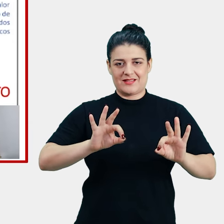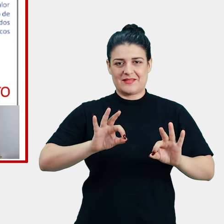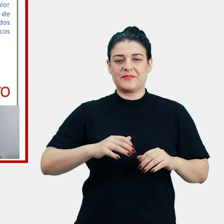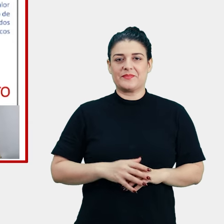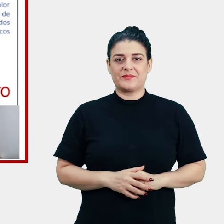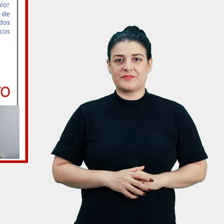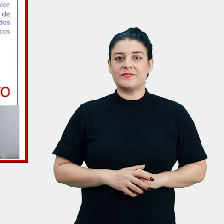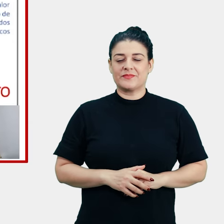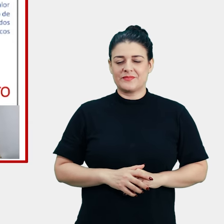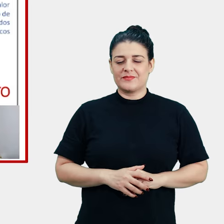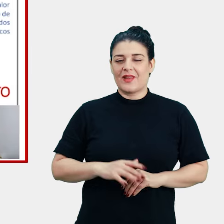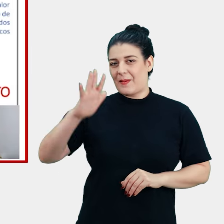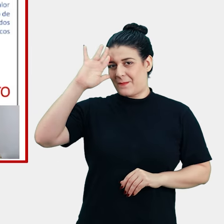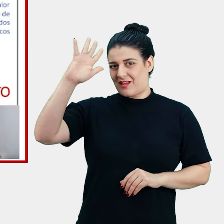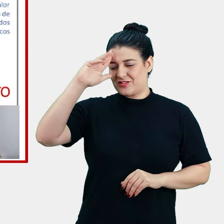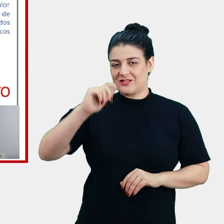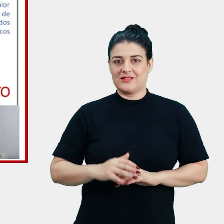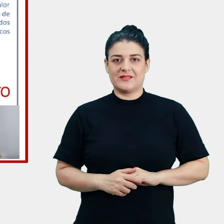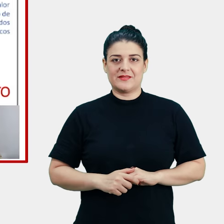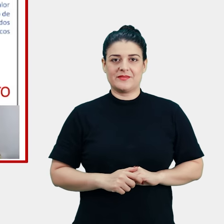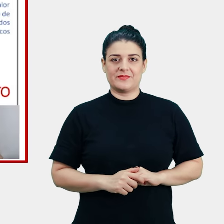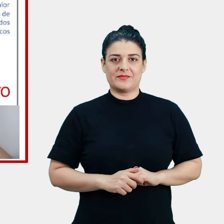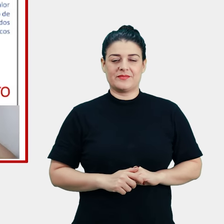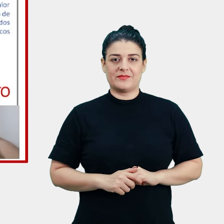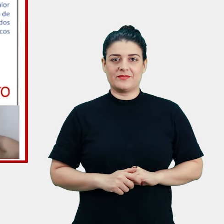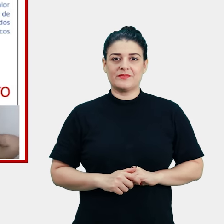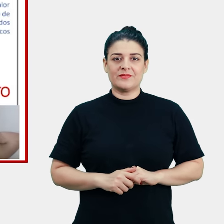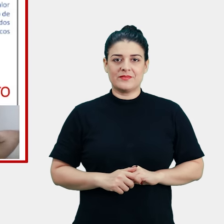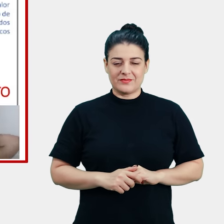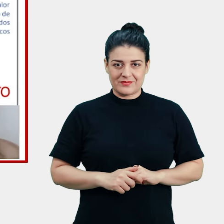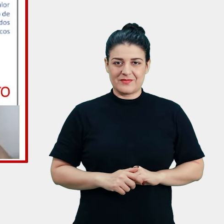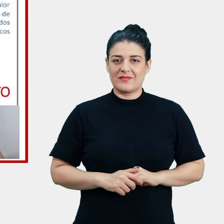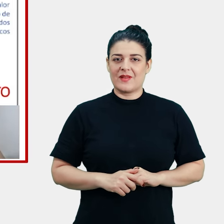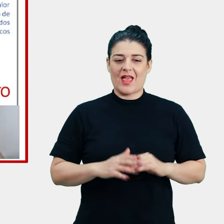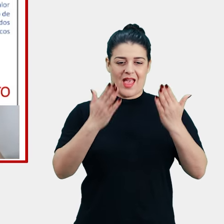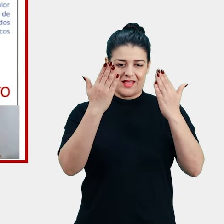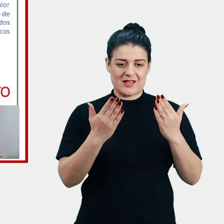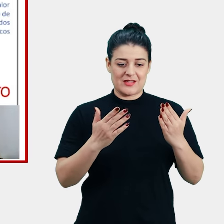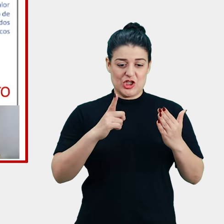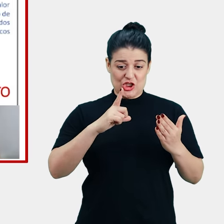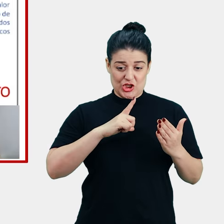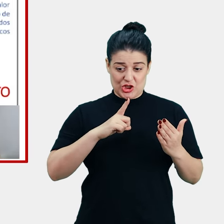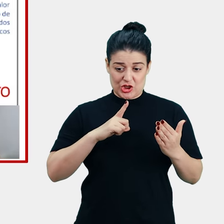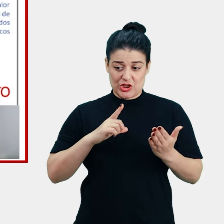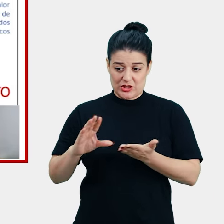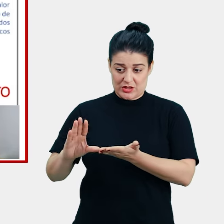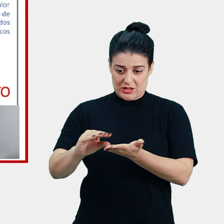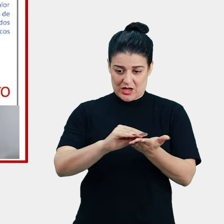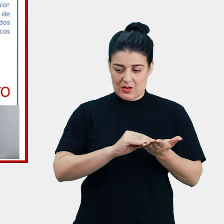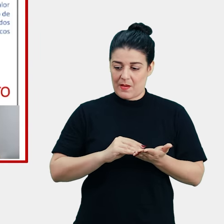primeiro, imagine ali que você está analisando, por exemplo, eu tenho essa amostra dessa